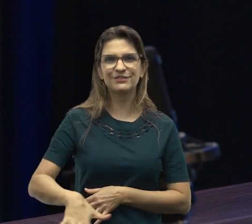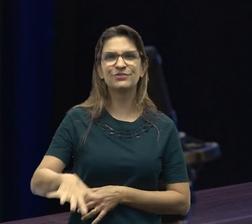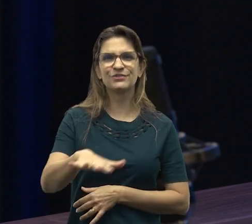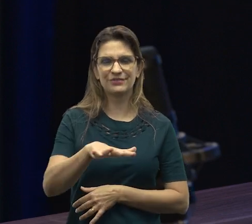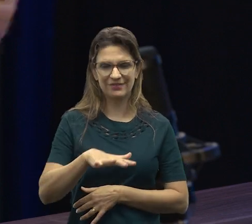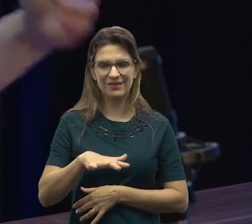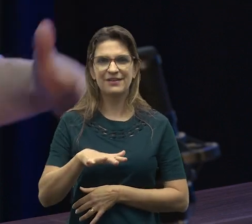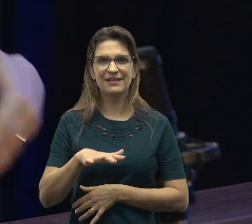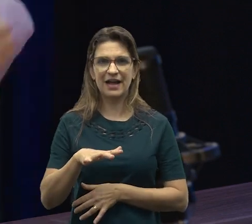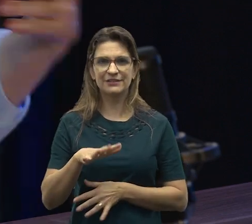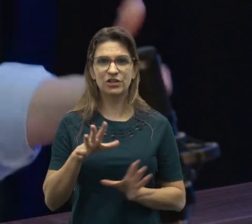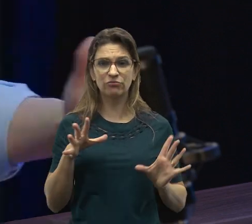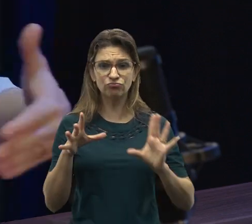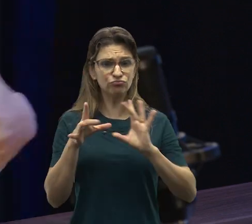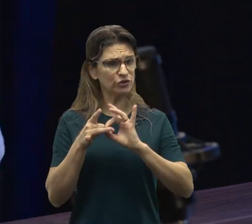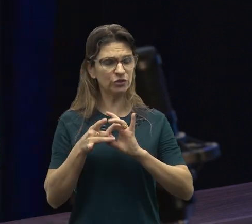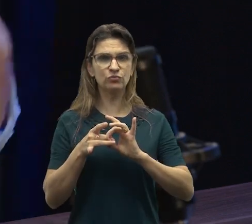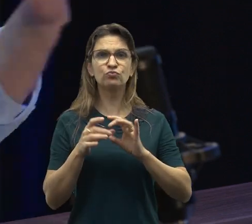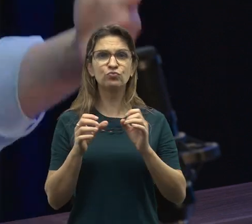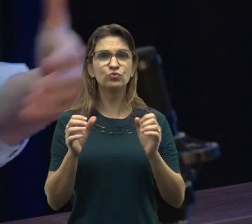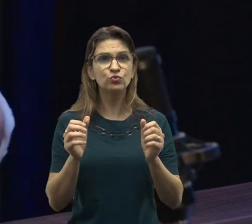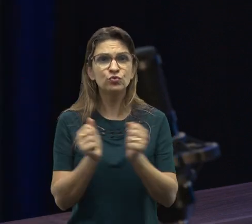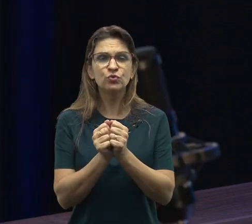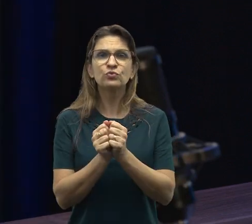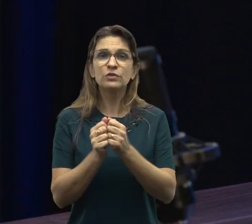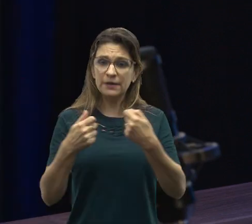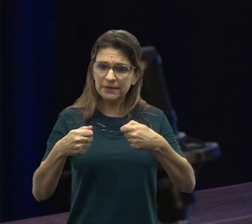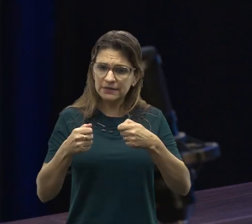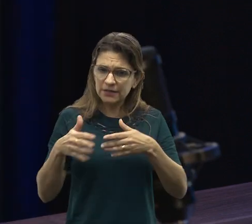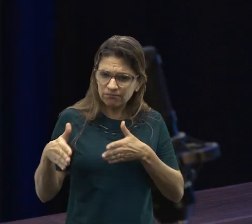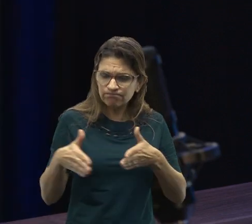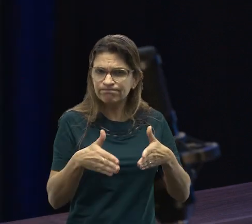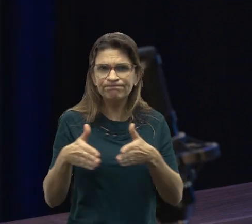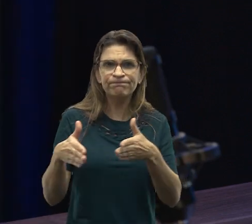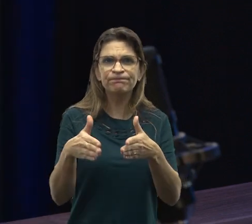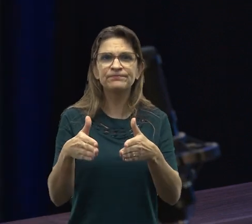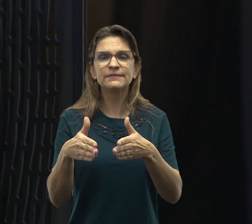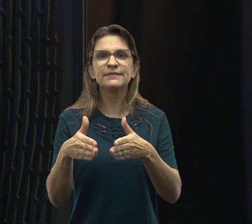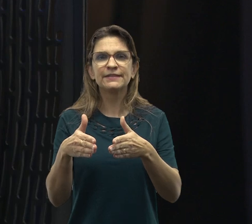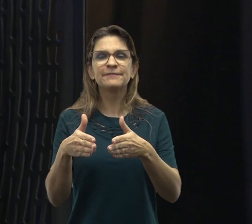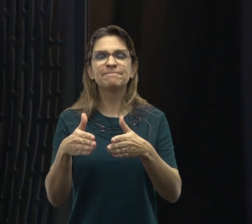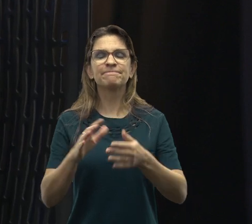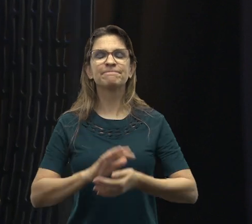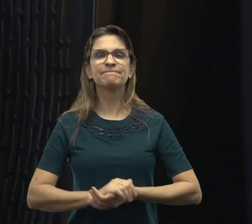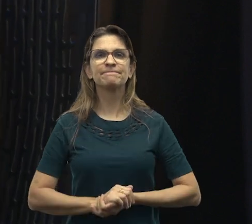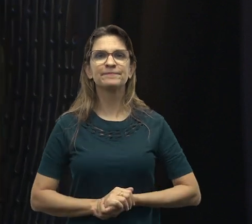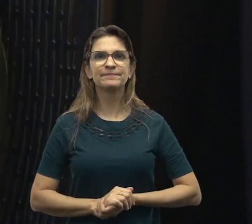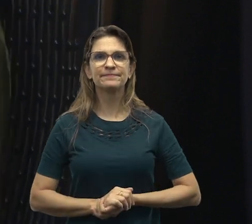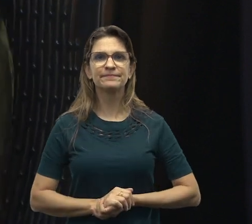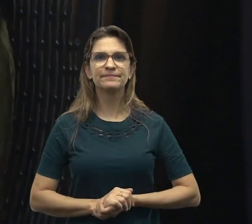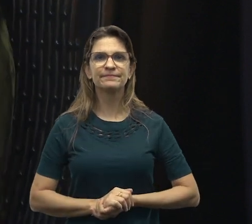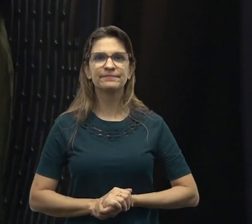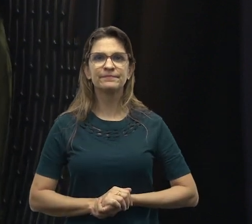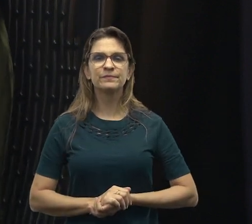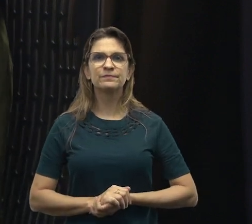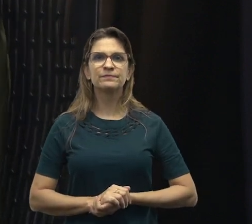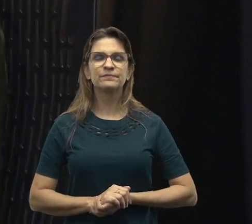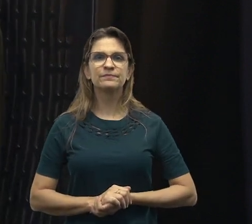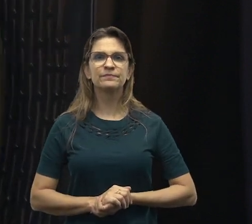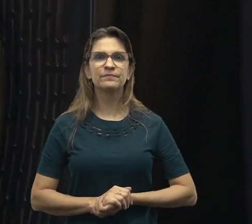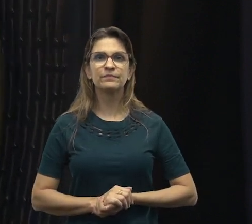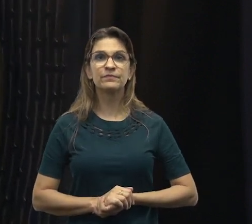precisamos remar no mesmo sentido para a gente alcançar aquilo que a gente deseja. Vereador, você também já foi